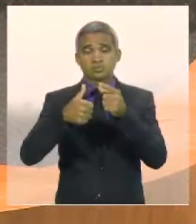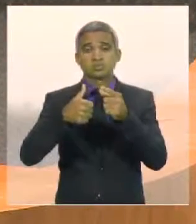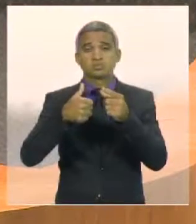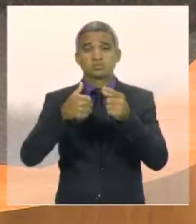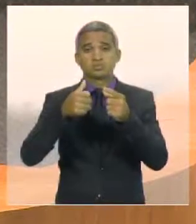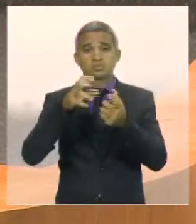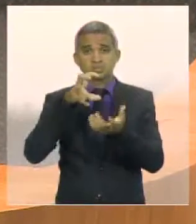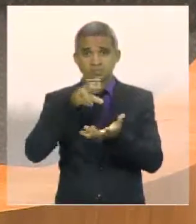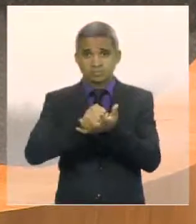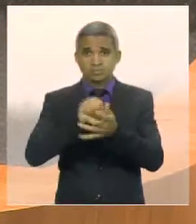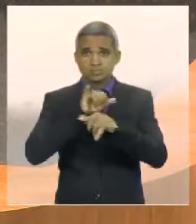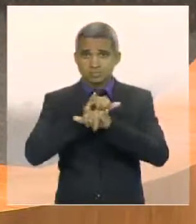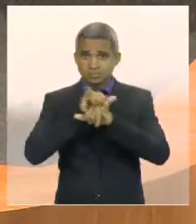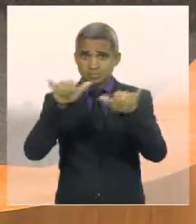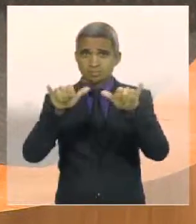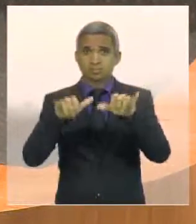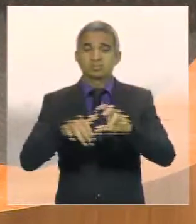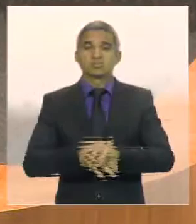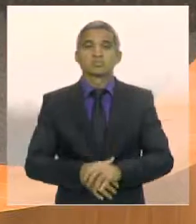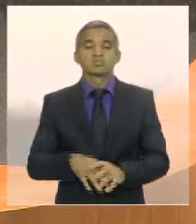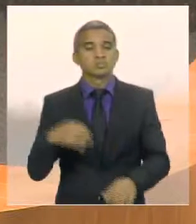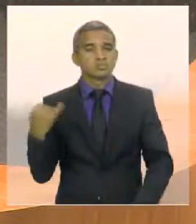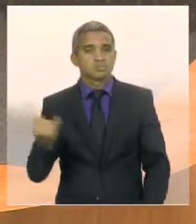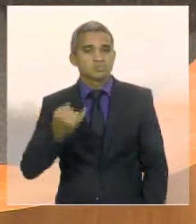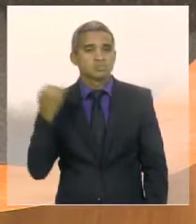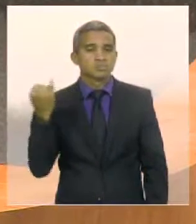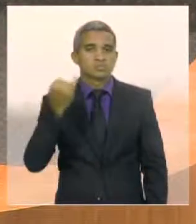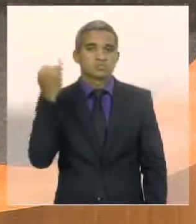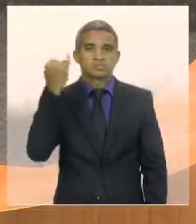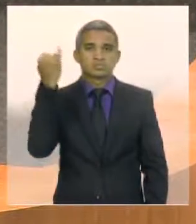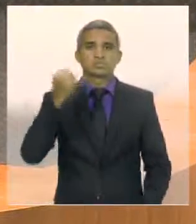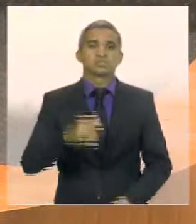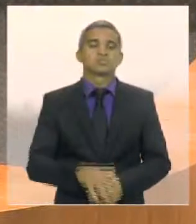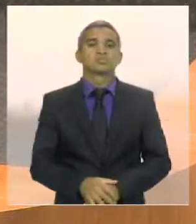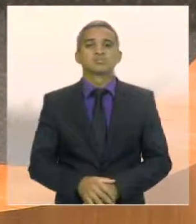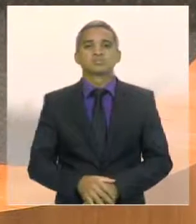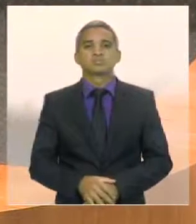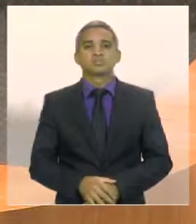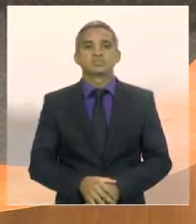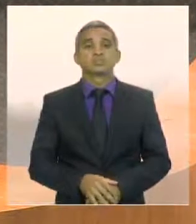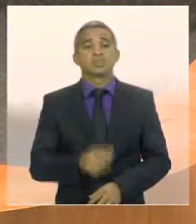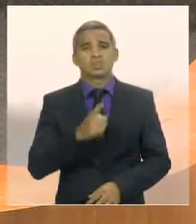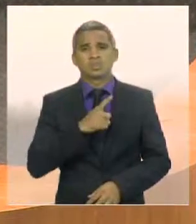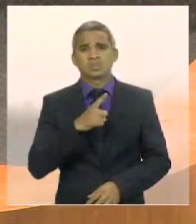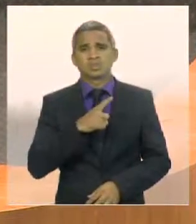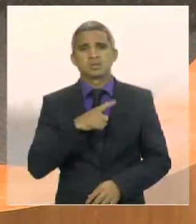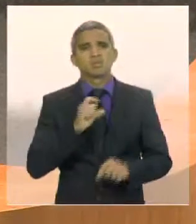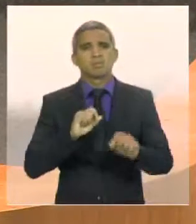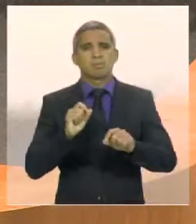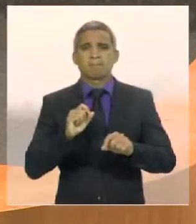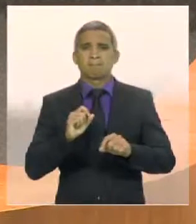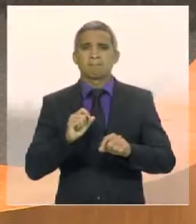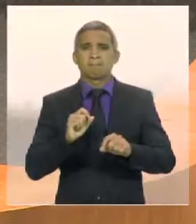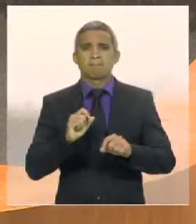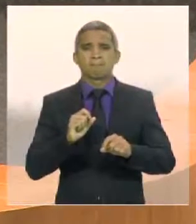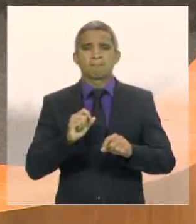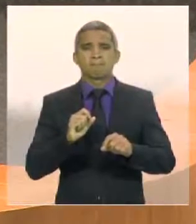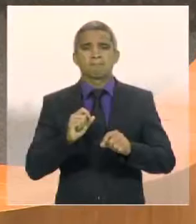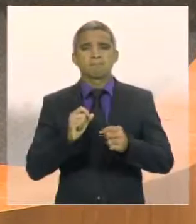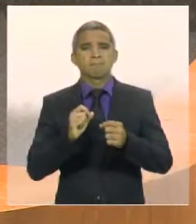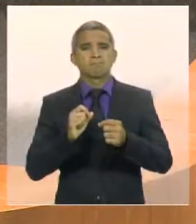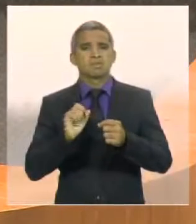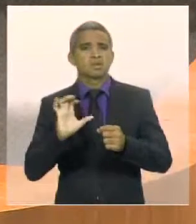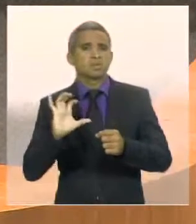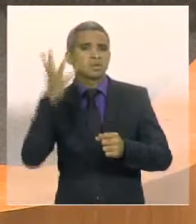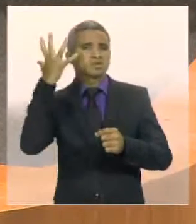porque nós estamos vindo, todos nós, de um dos maiores eventos deste país, que é o Carnaval. E